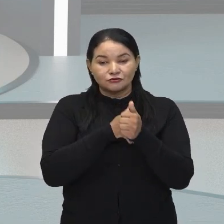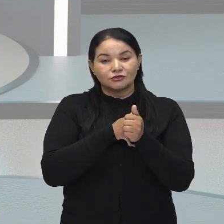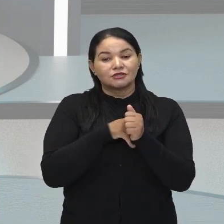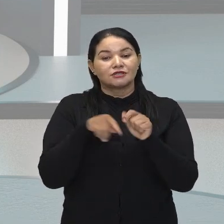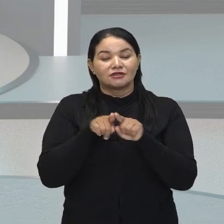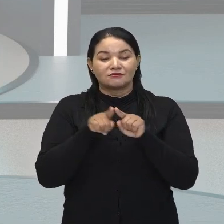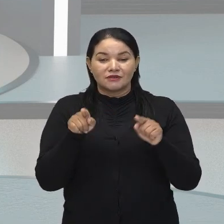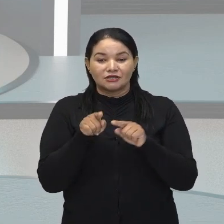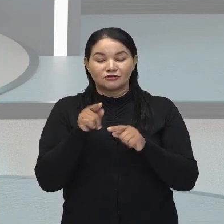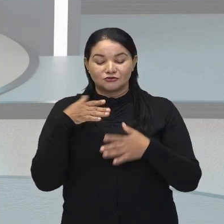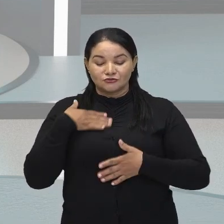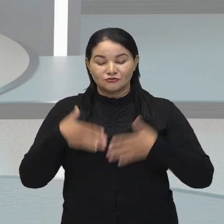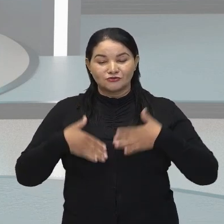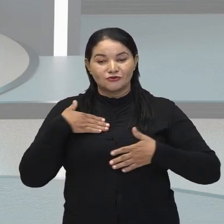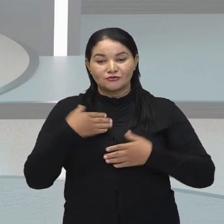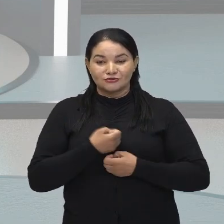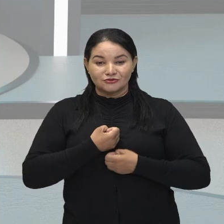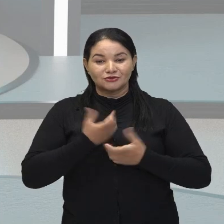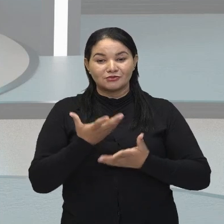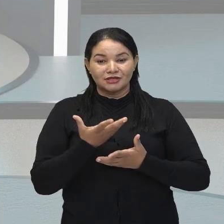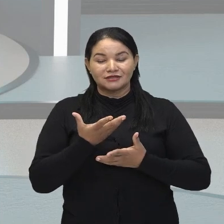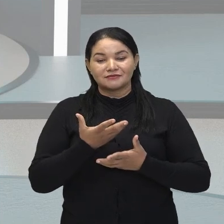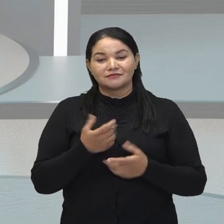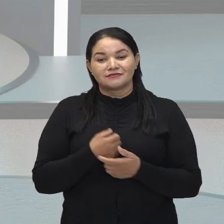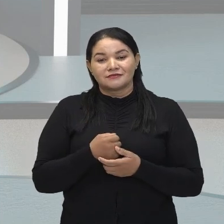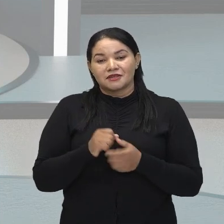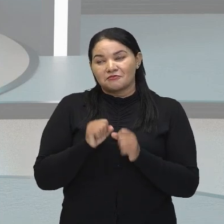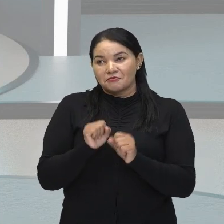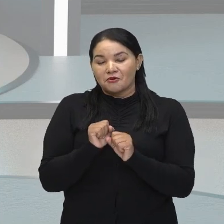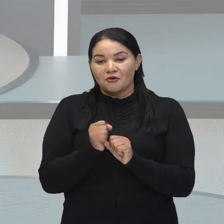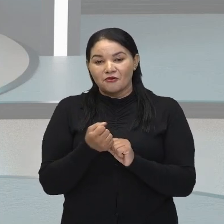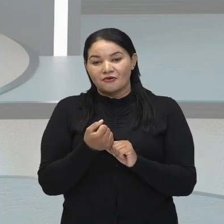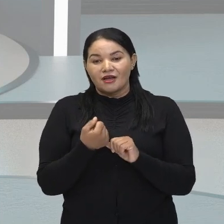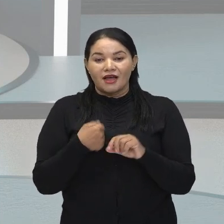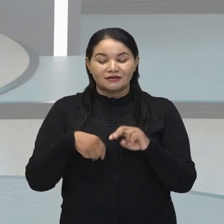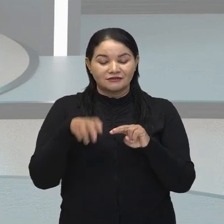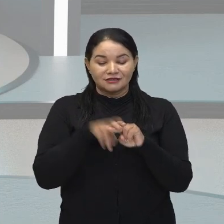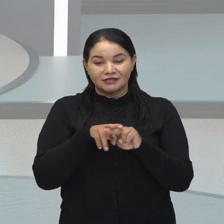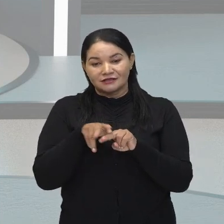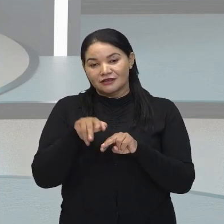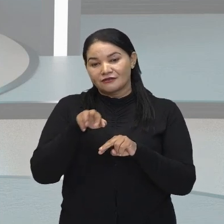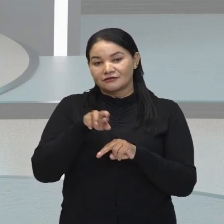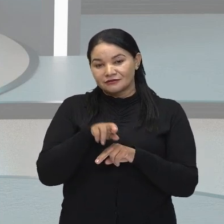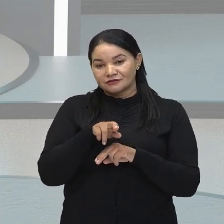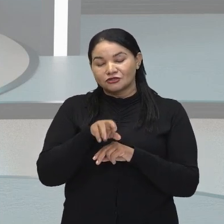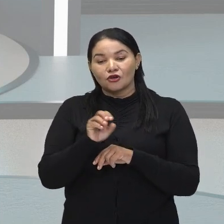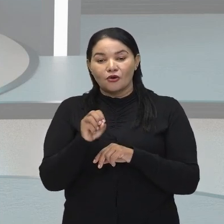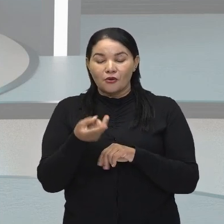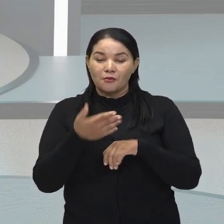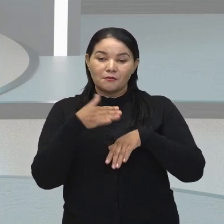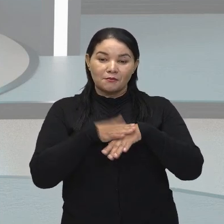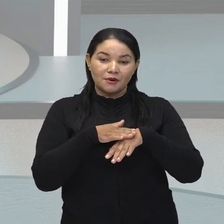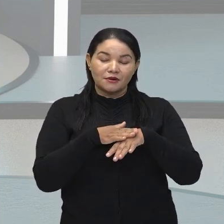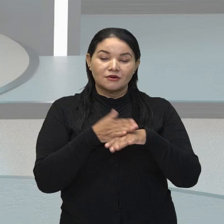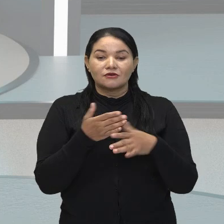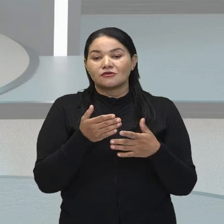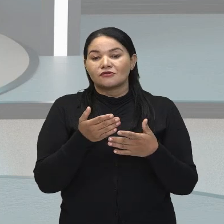corpo está revelando. Seja numa perna cruzada, numa mão, numa cabeça